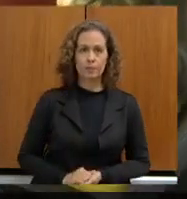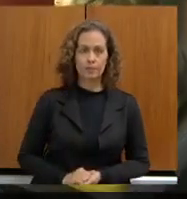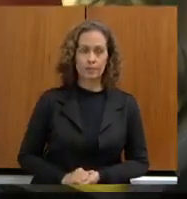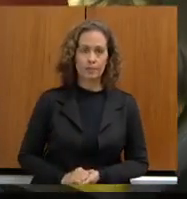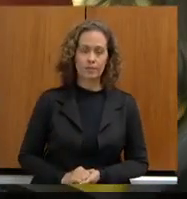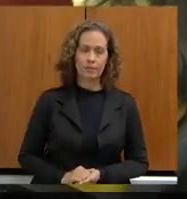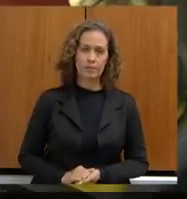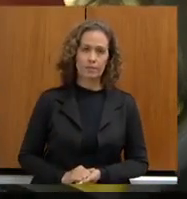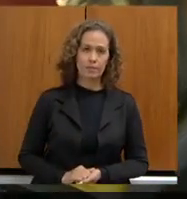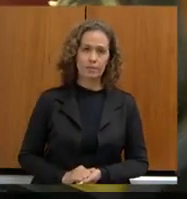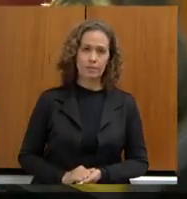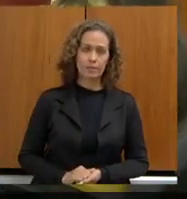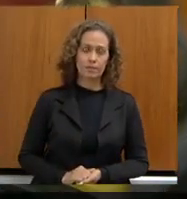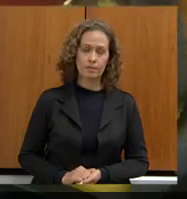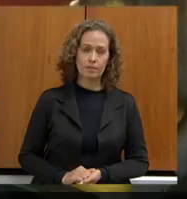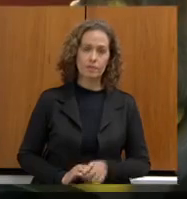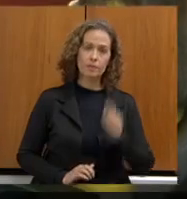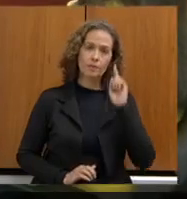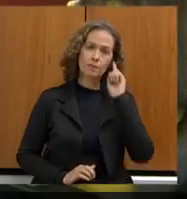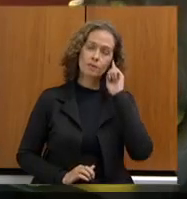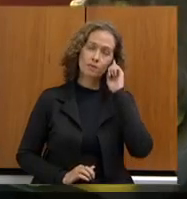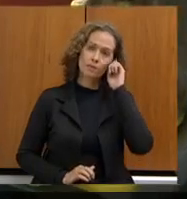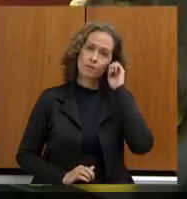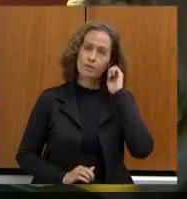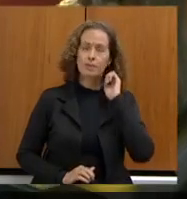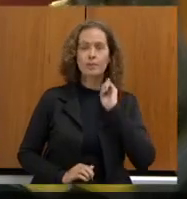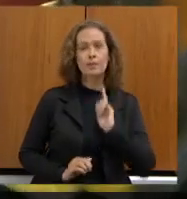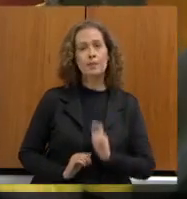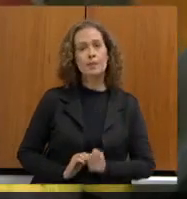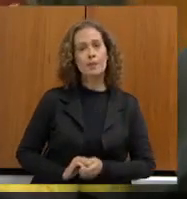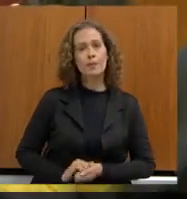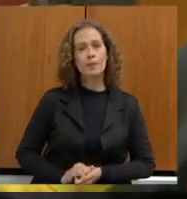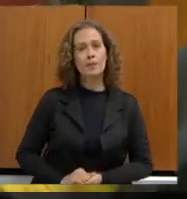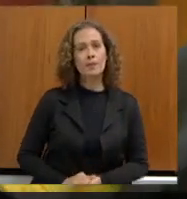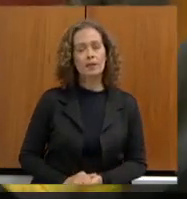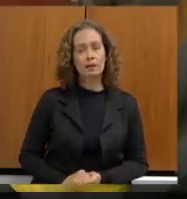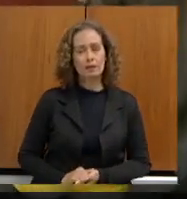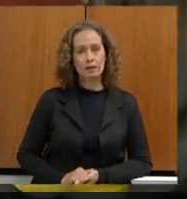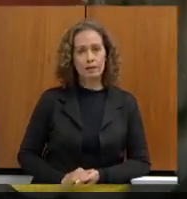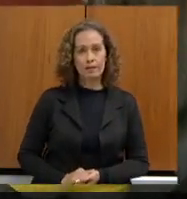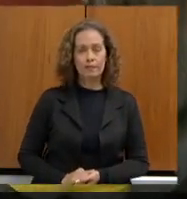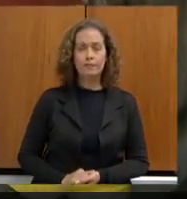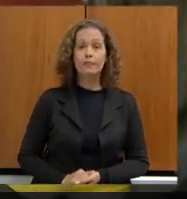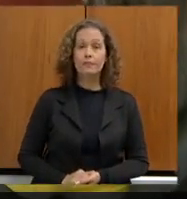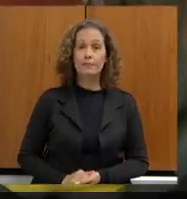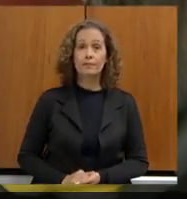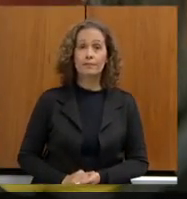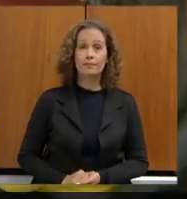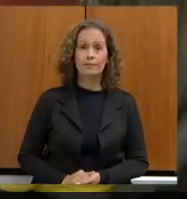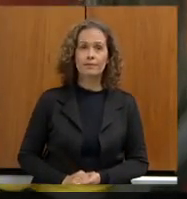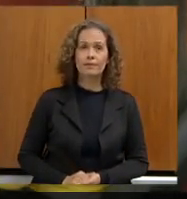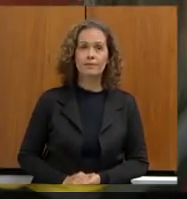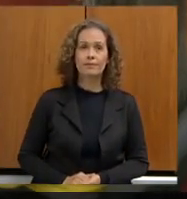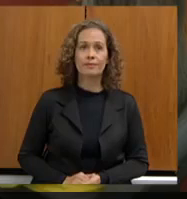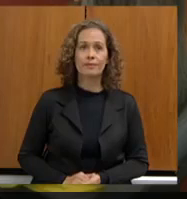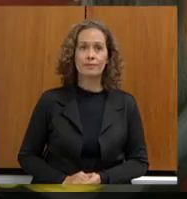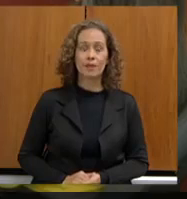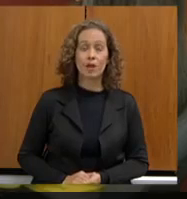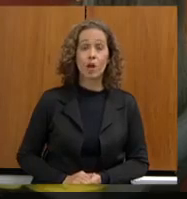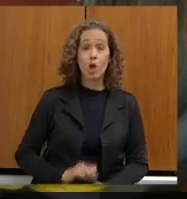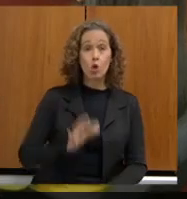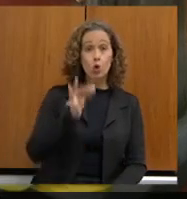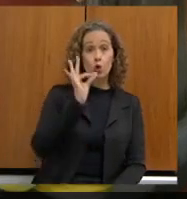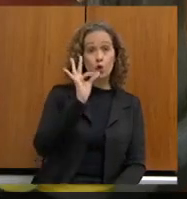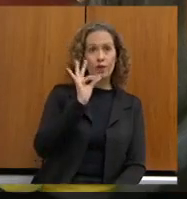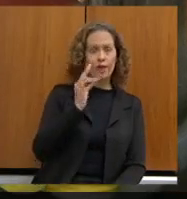e E aí É isso aí João São João tá falando que é para não deixar pegar fogo no café